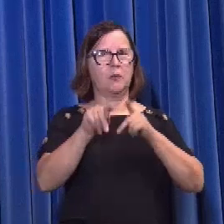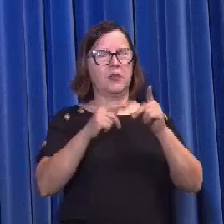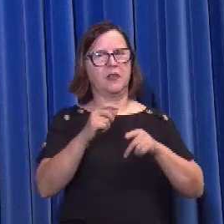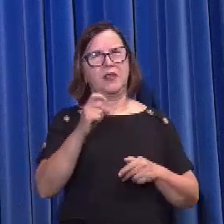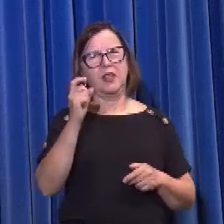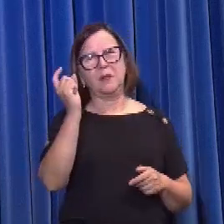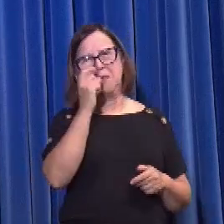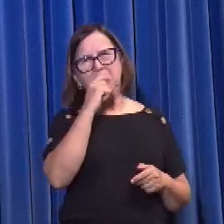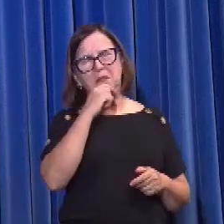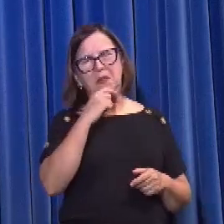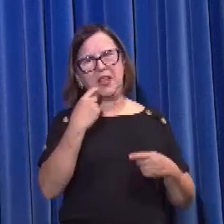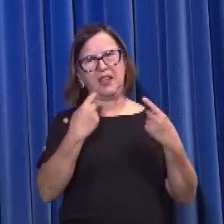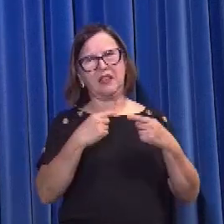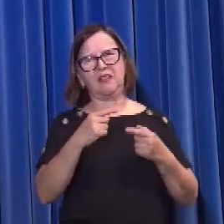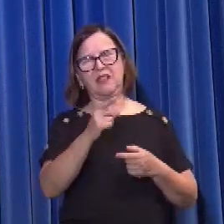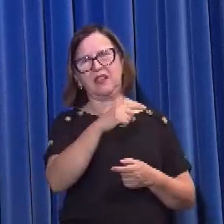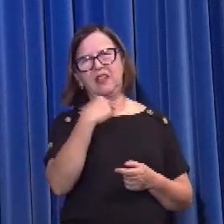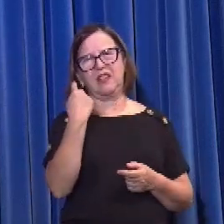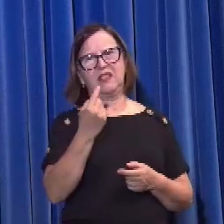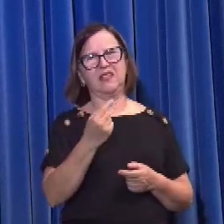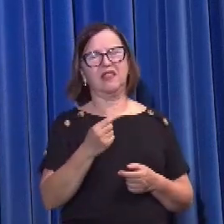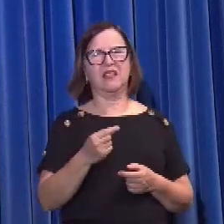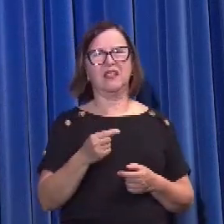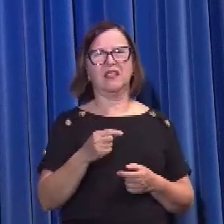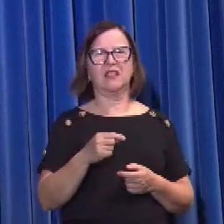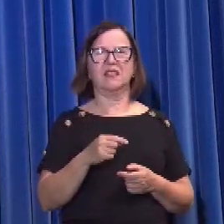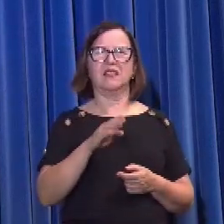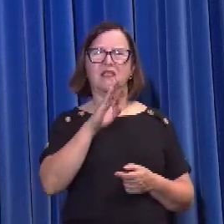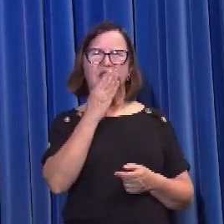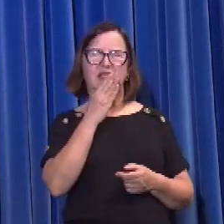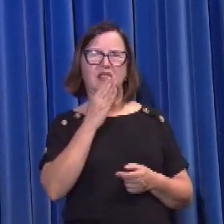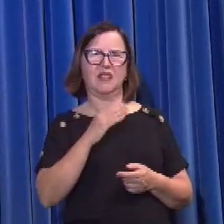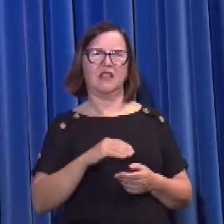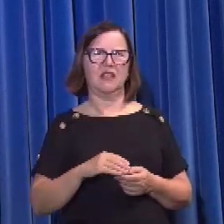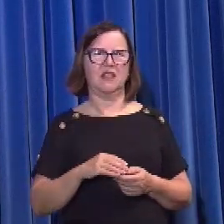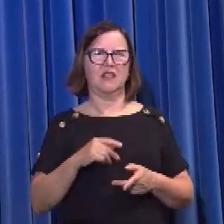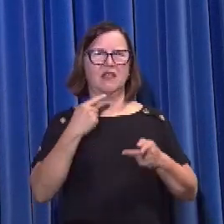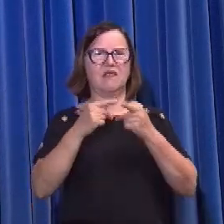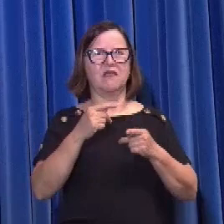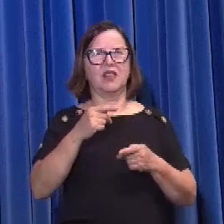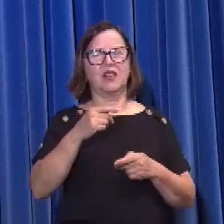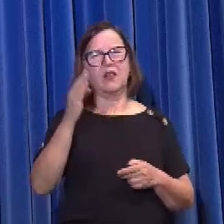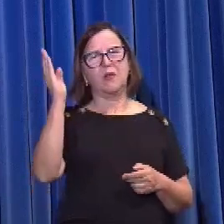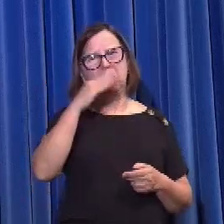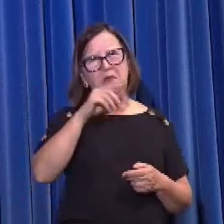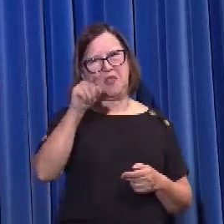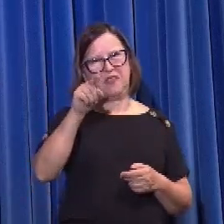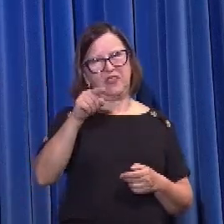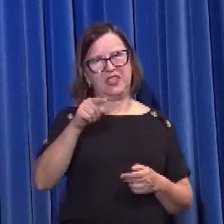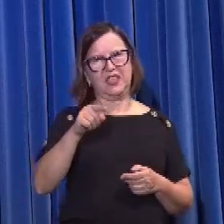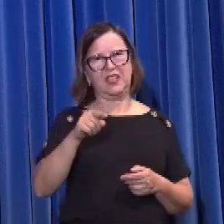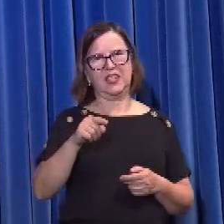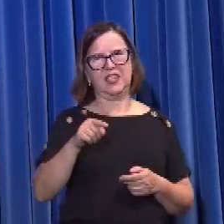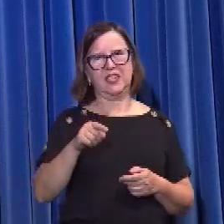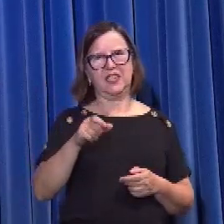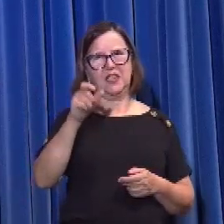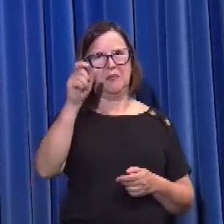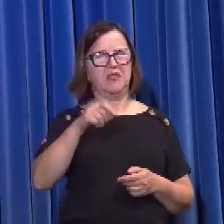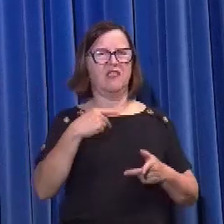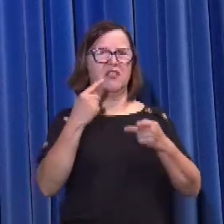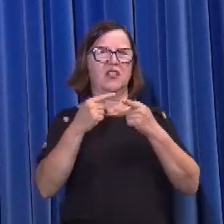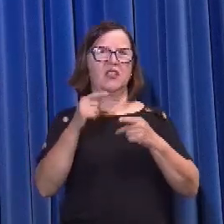a injúria, tem a difamação, alguém falou mal de você, alguém disse que você fez tal